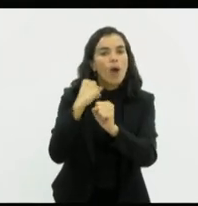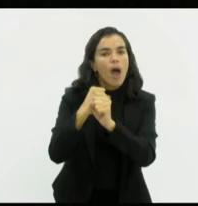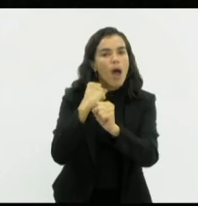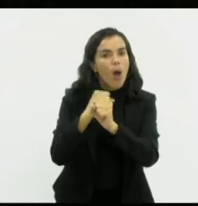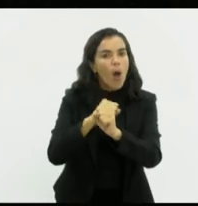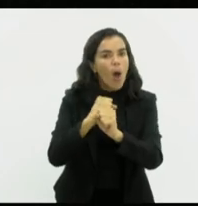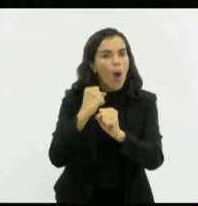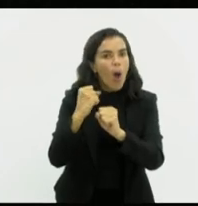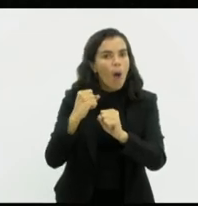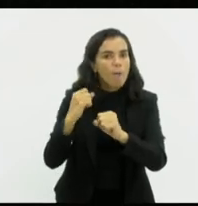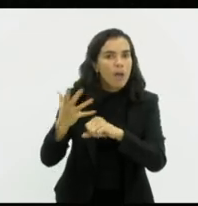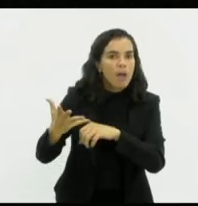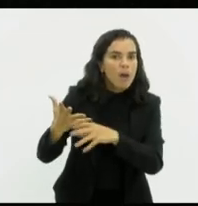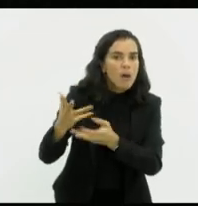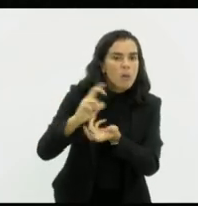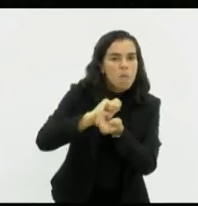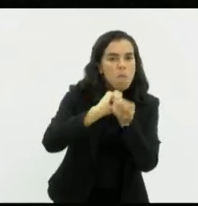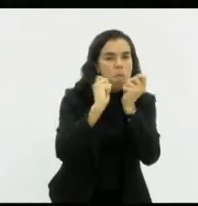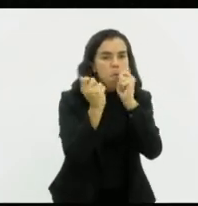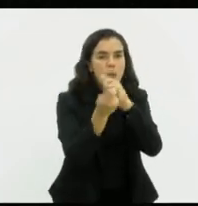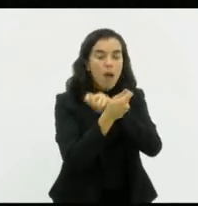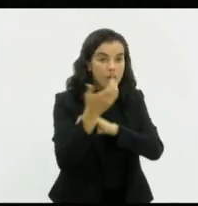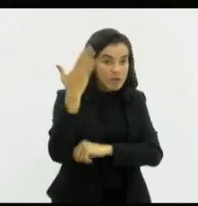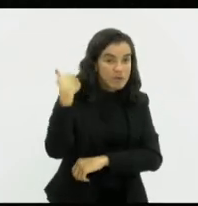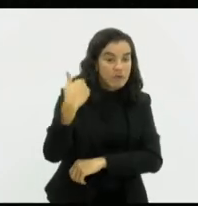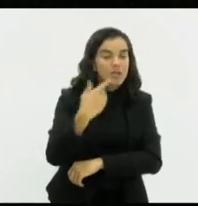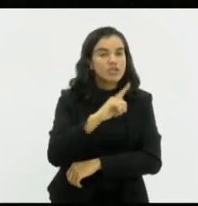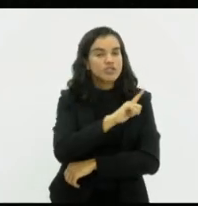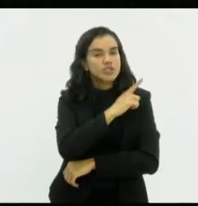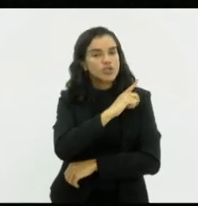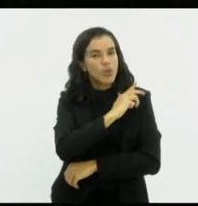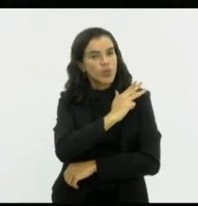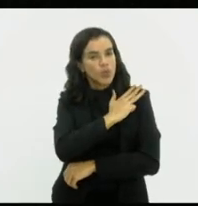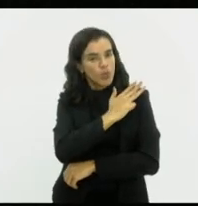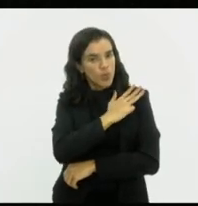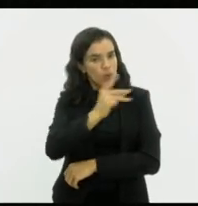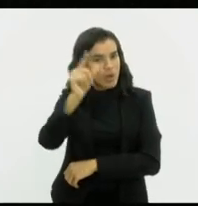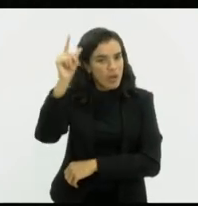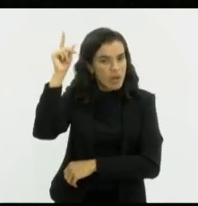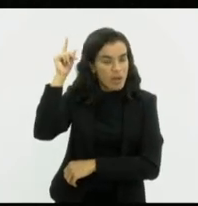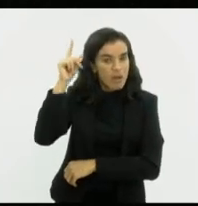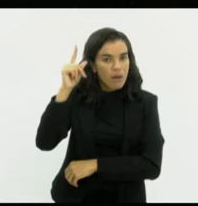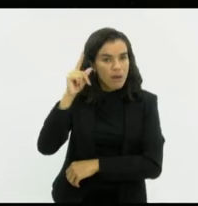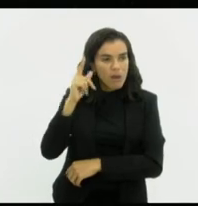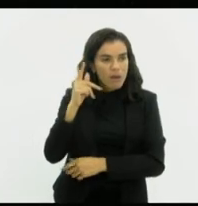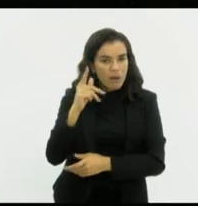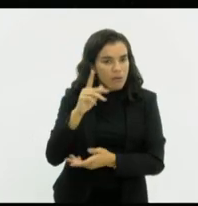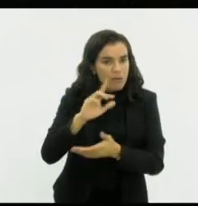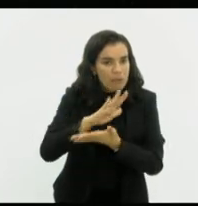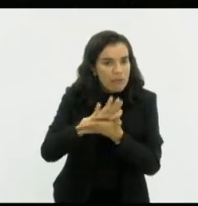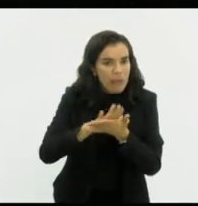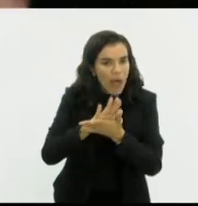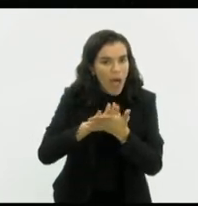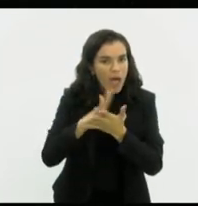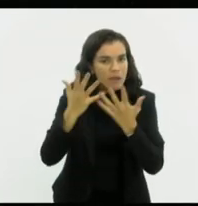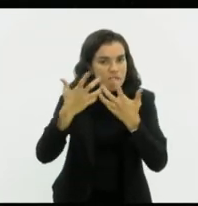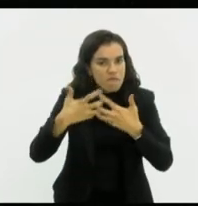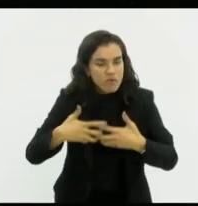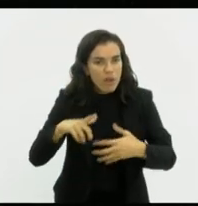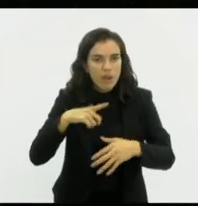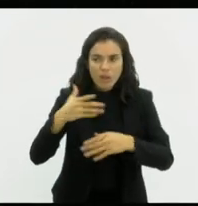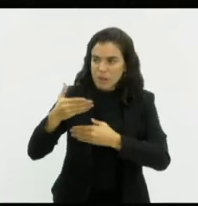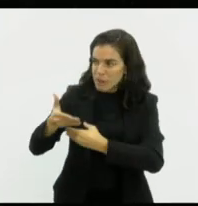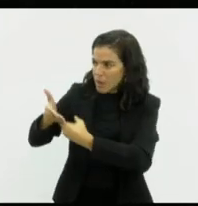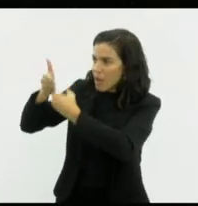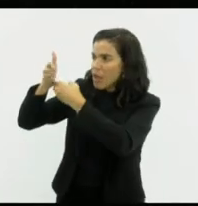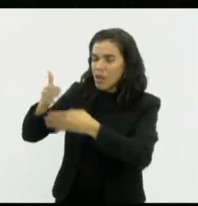grandiosa, até na gestão do Lula no passado. Foi feito aqui no hospital e nada continua funcionando. Tem as paredes, tem